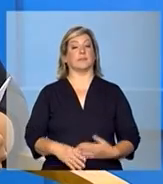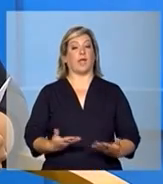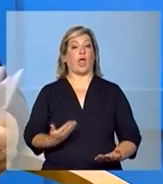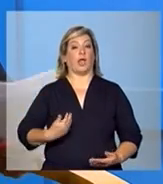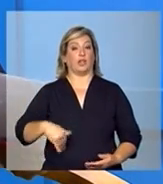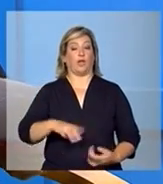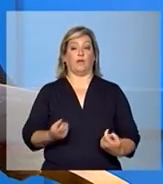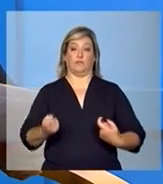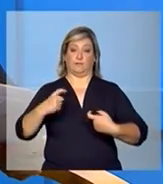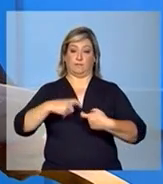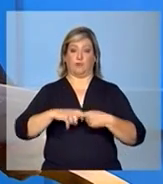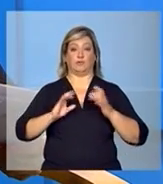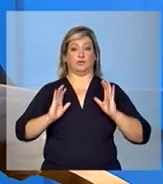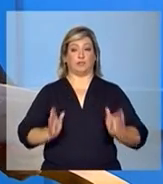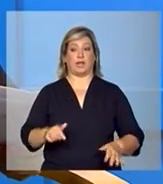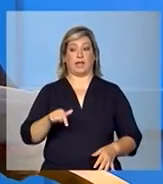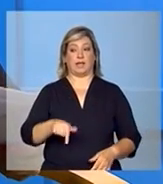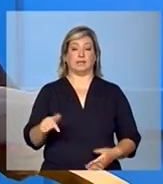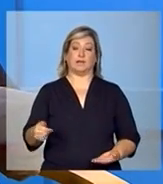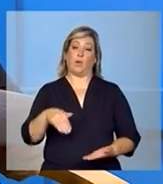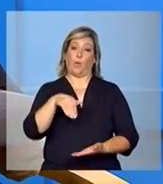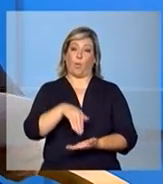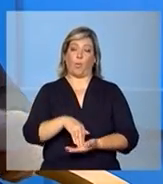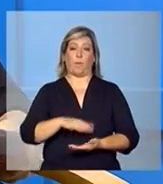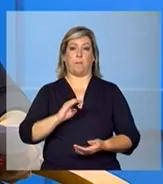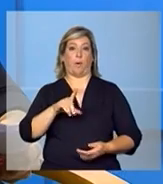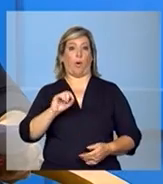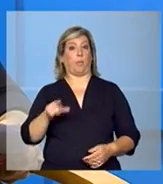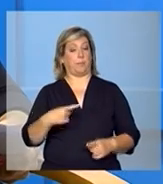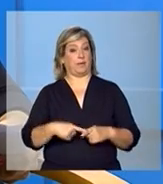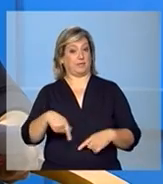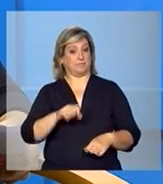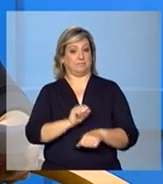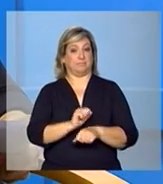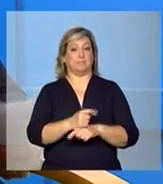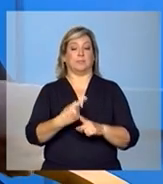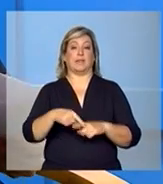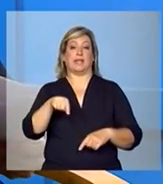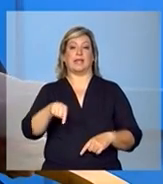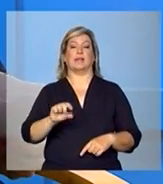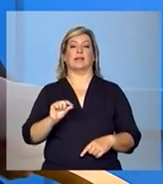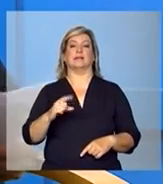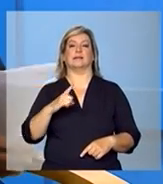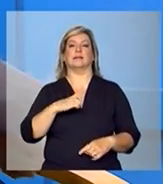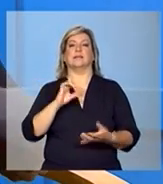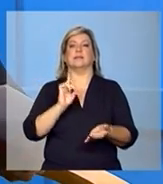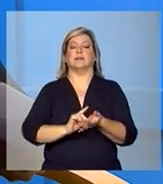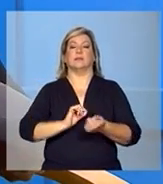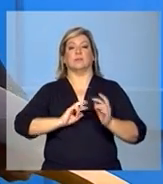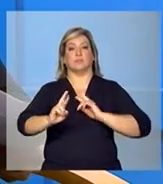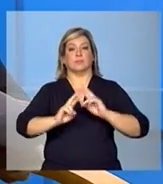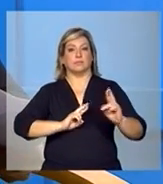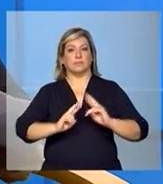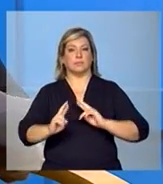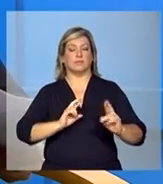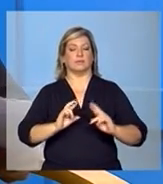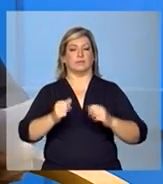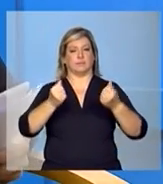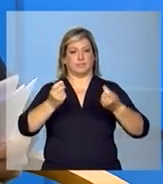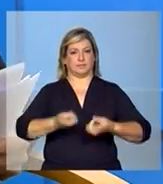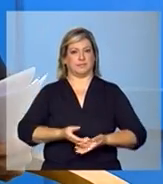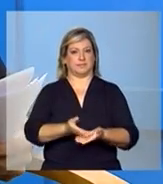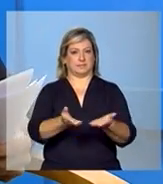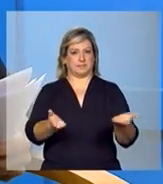estamos de volta e esse é o último bloco e é sempre o mais esperado porque é nele que nós literalmente resolvemos os seus problemas